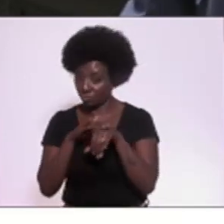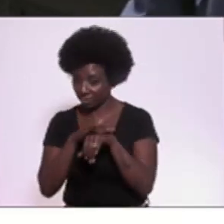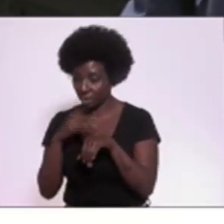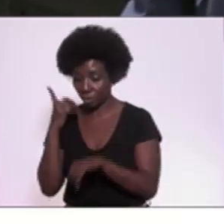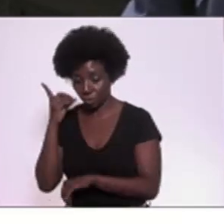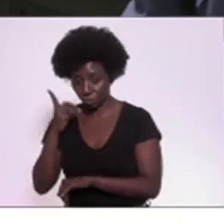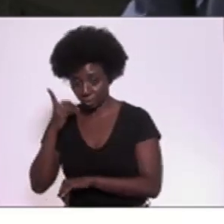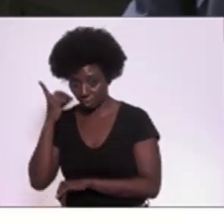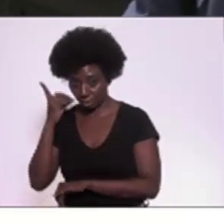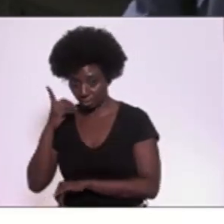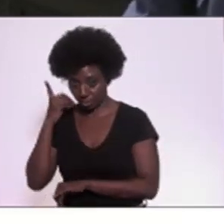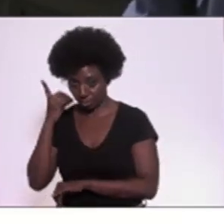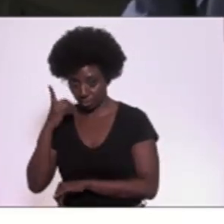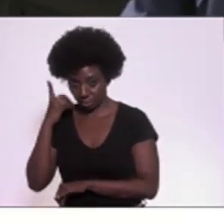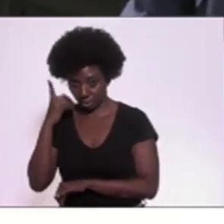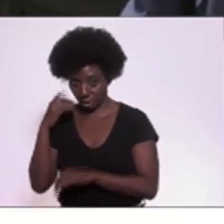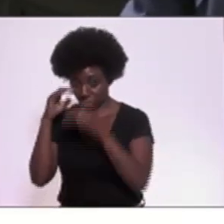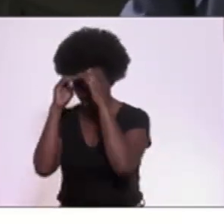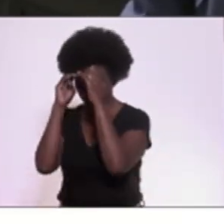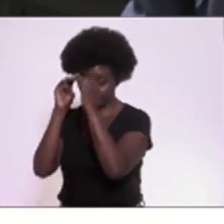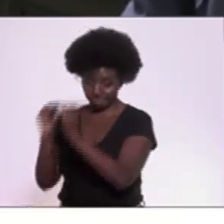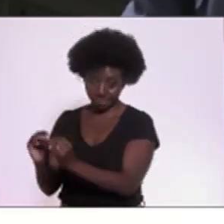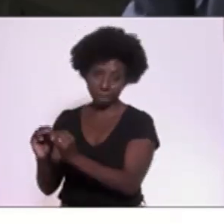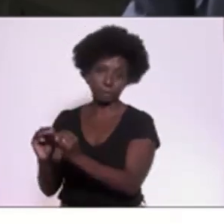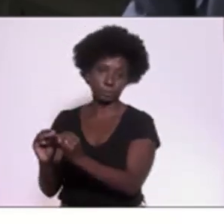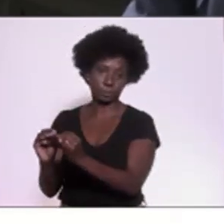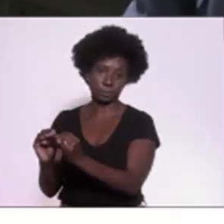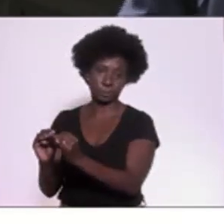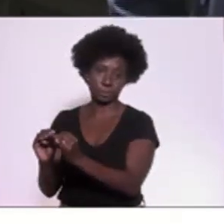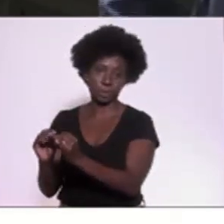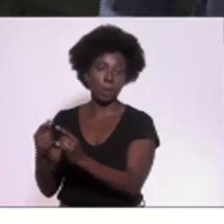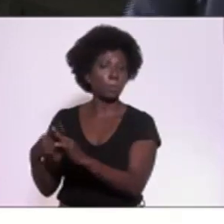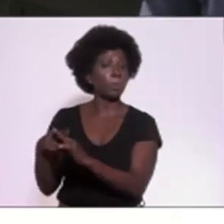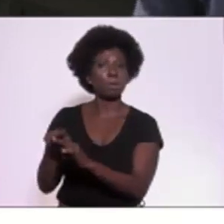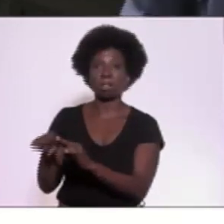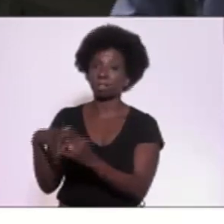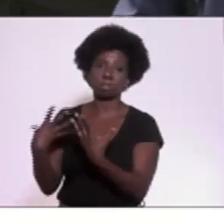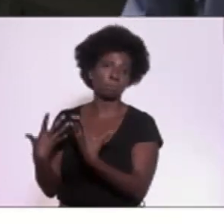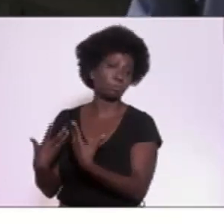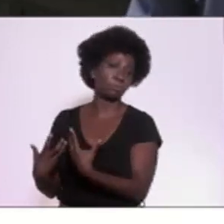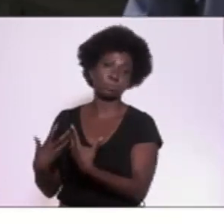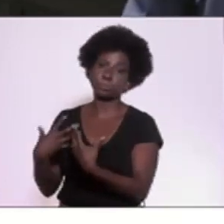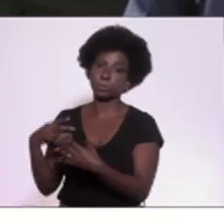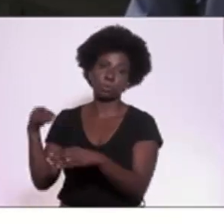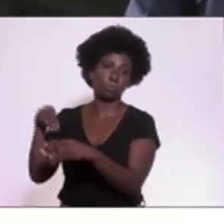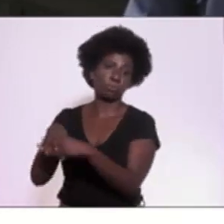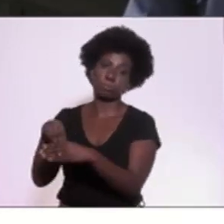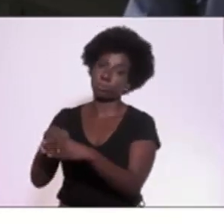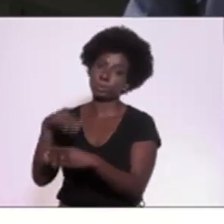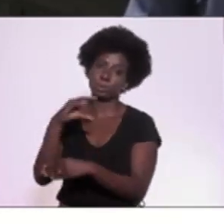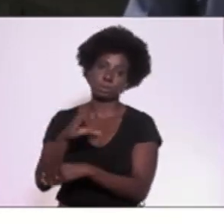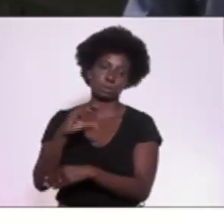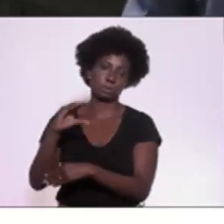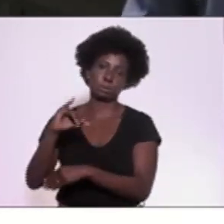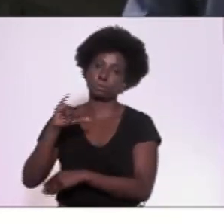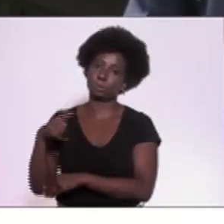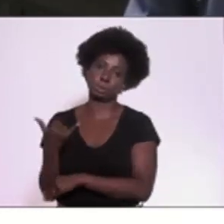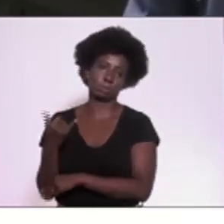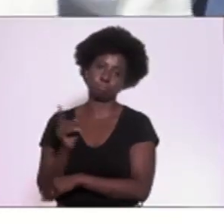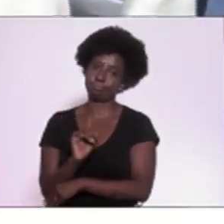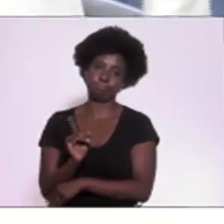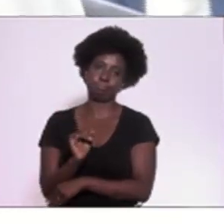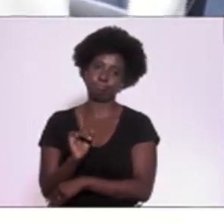em consideração e respeito. Ele não vota na CCJ, o voto está dado. Sem problema.